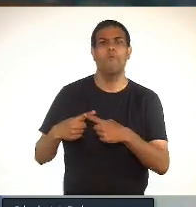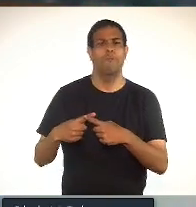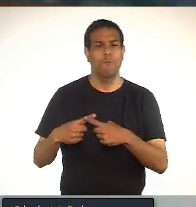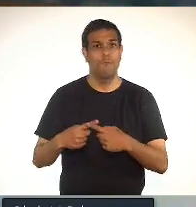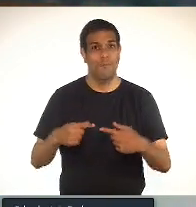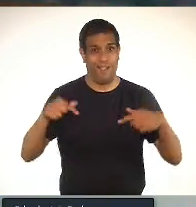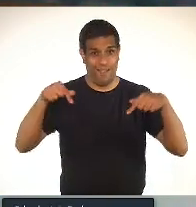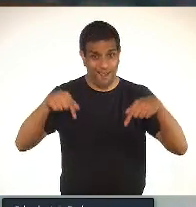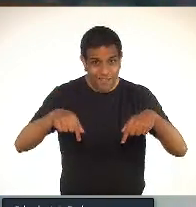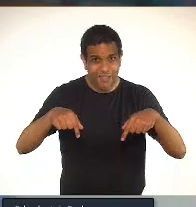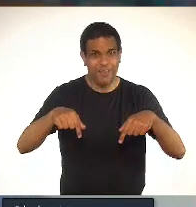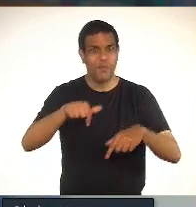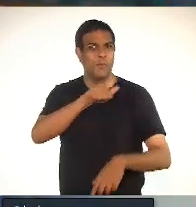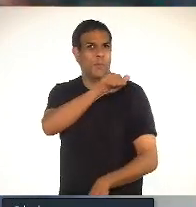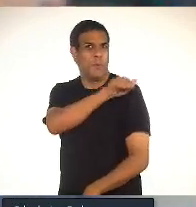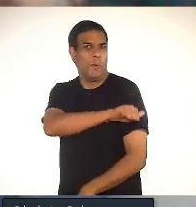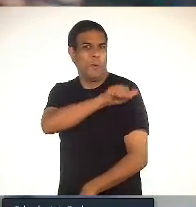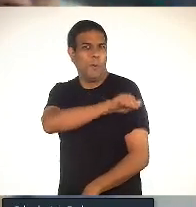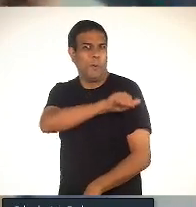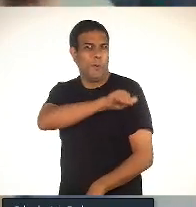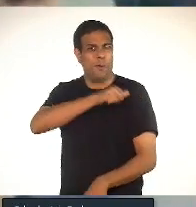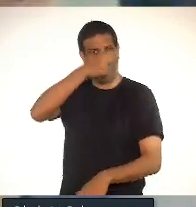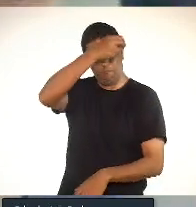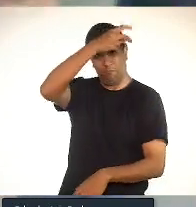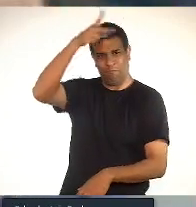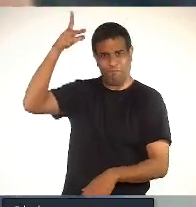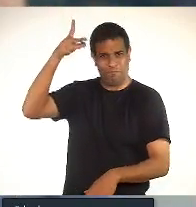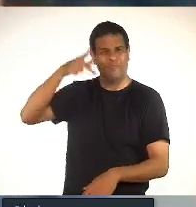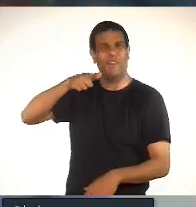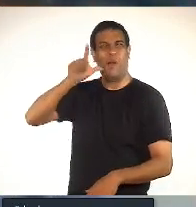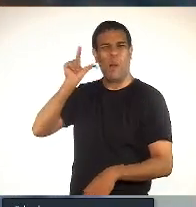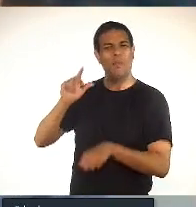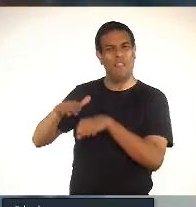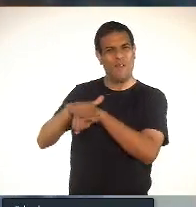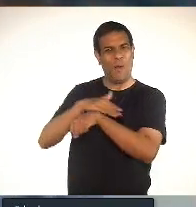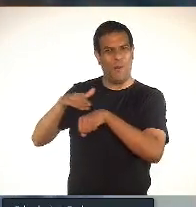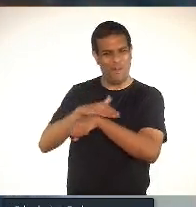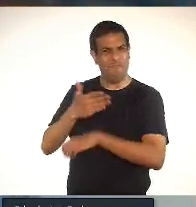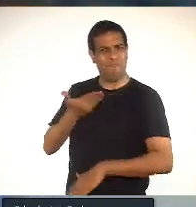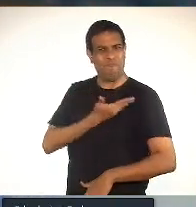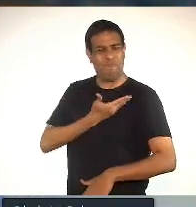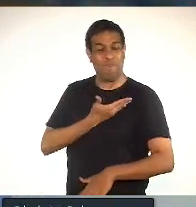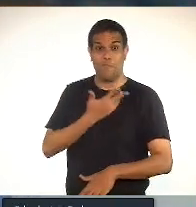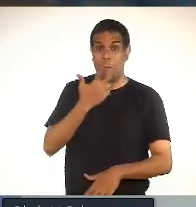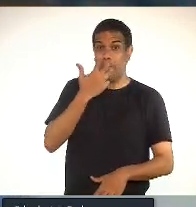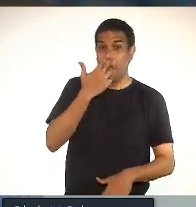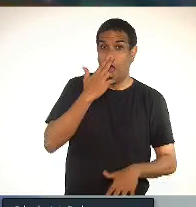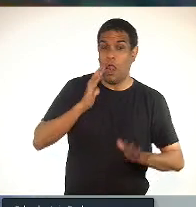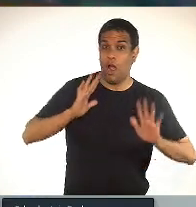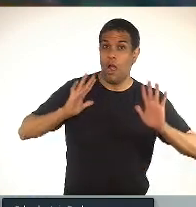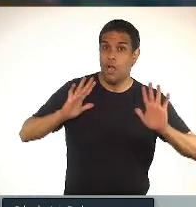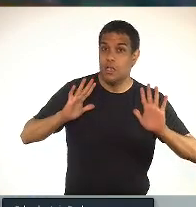Aqui no Rio de Janeiro, falava isso ontem, tudo indica